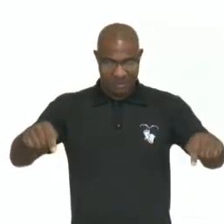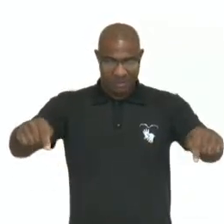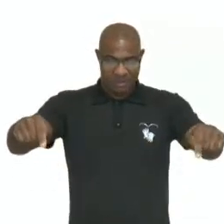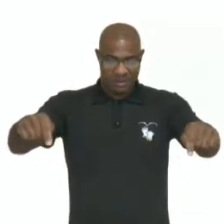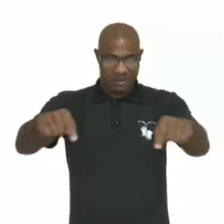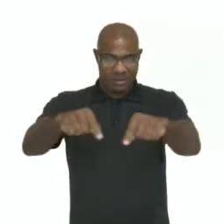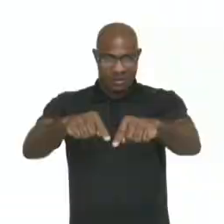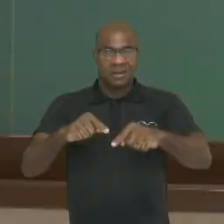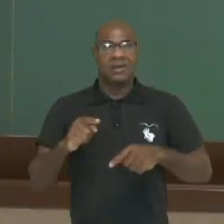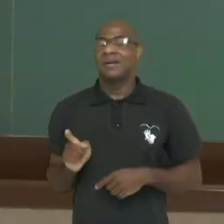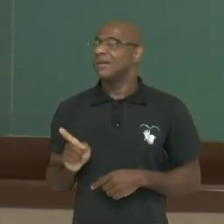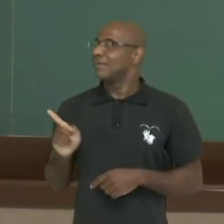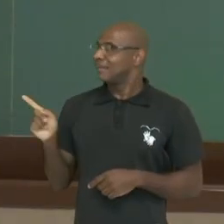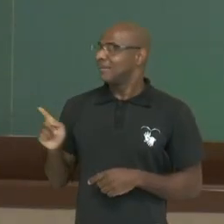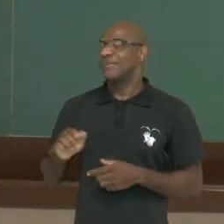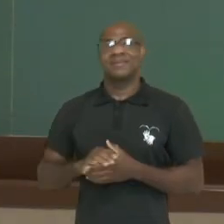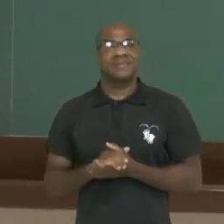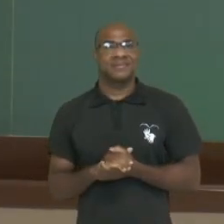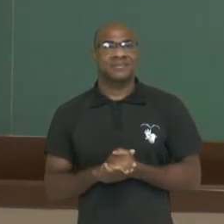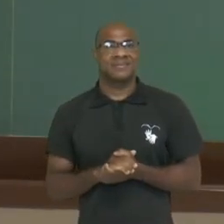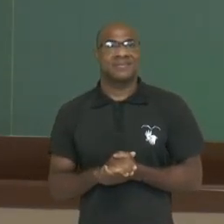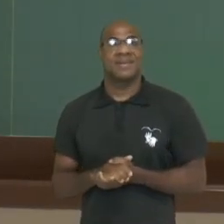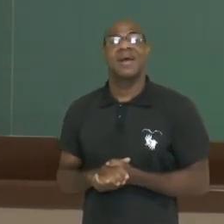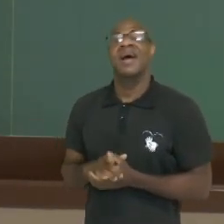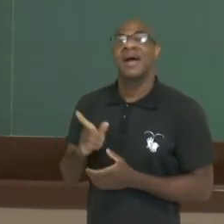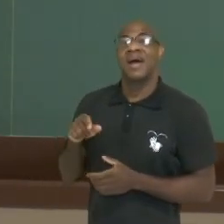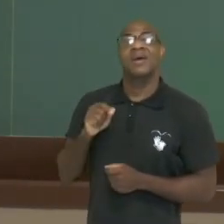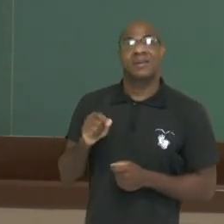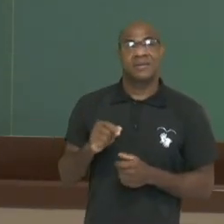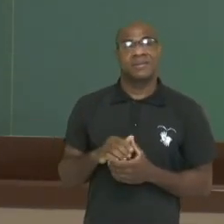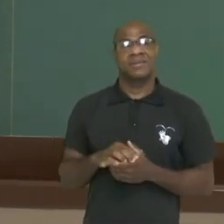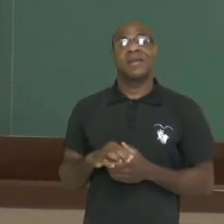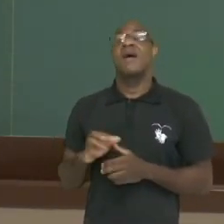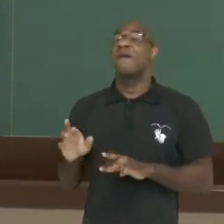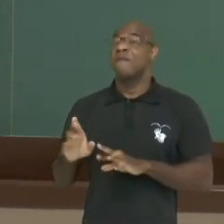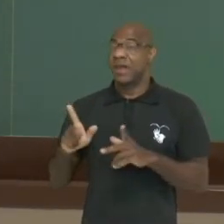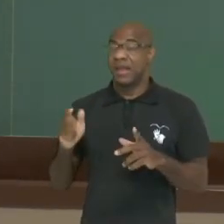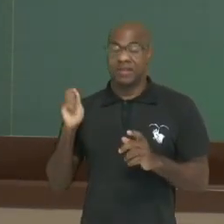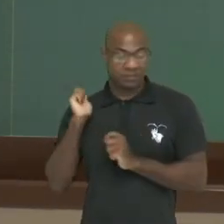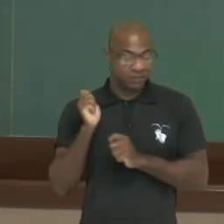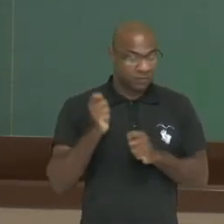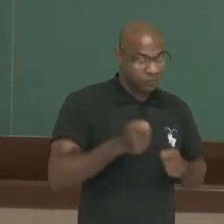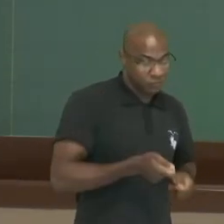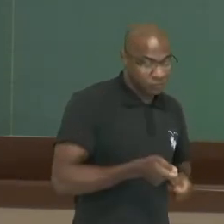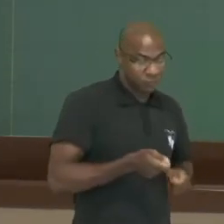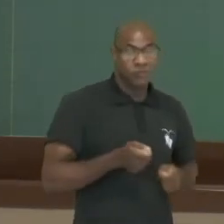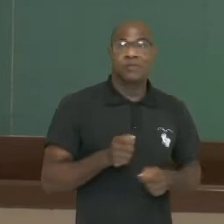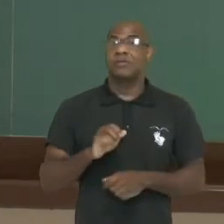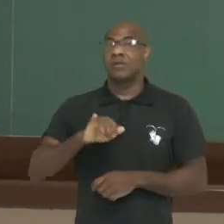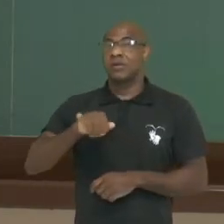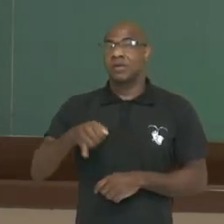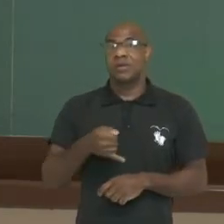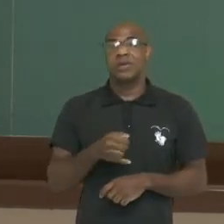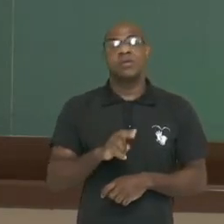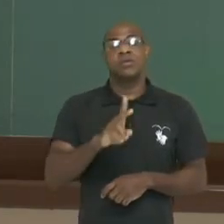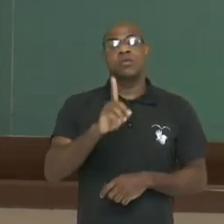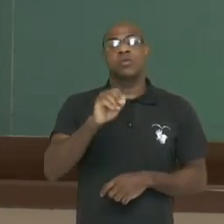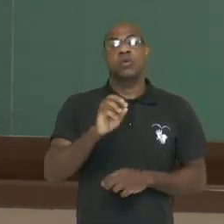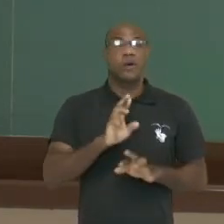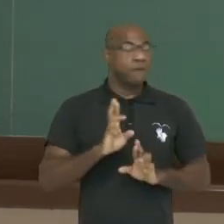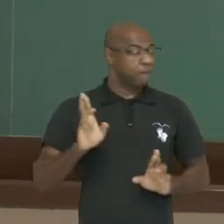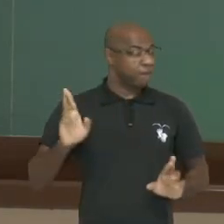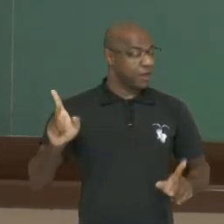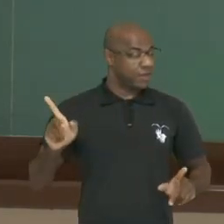tatame do comitê, que é diferente do tatame do judô. Tá? Quadrangular, 4